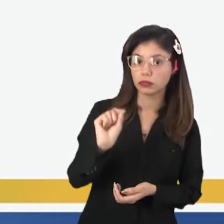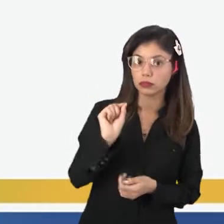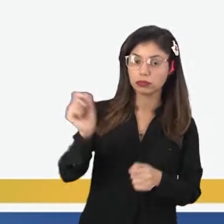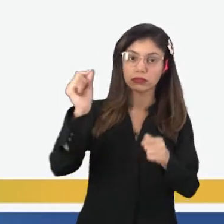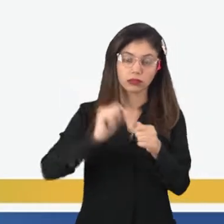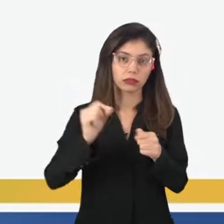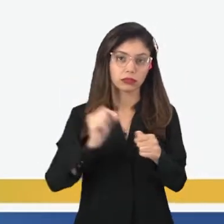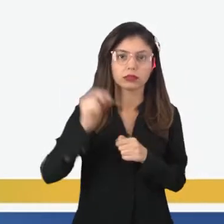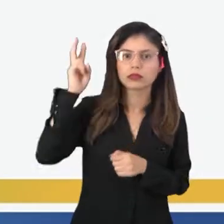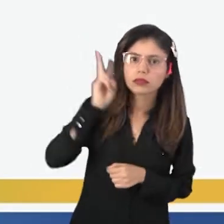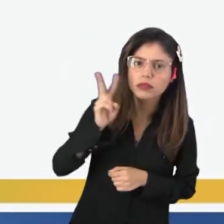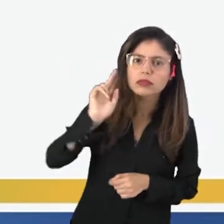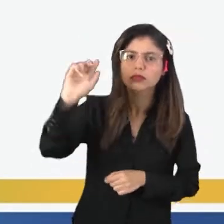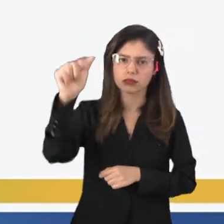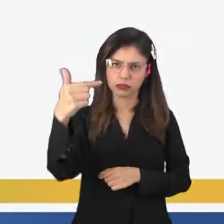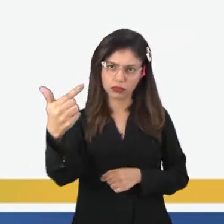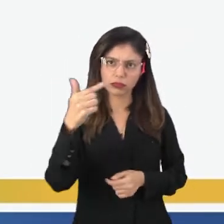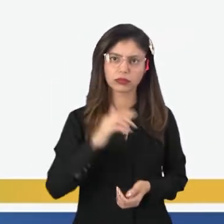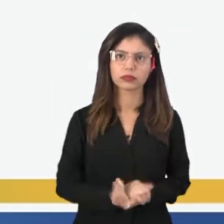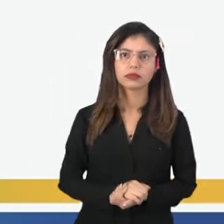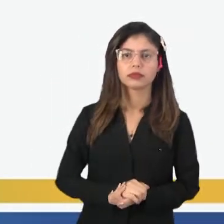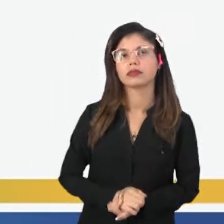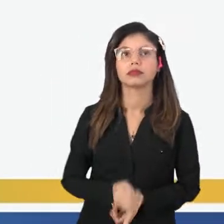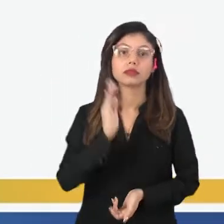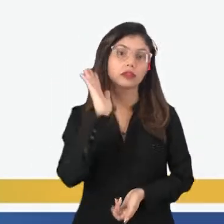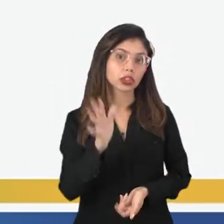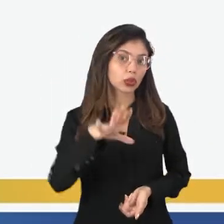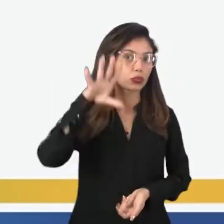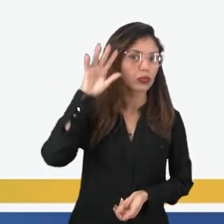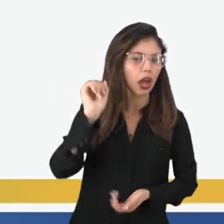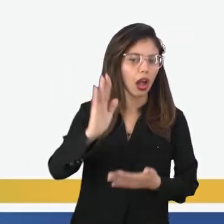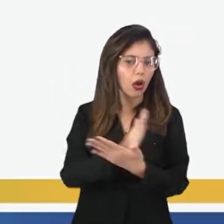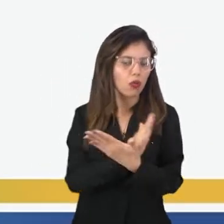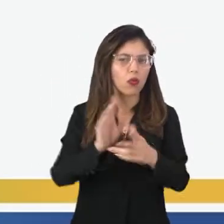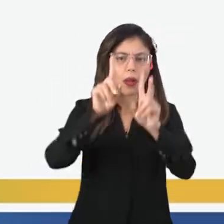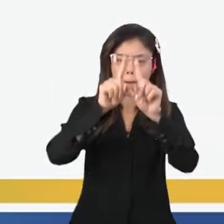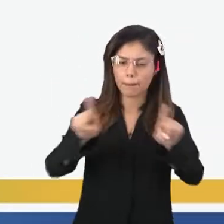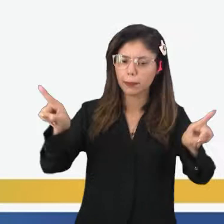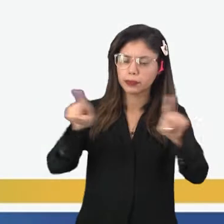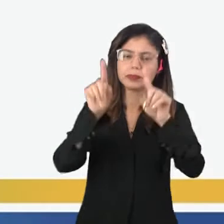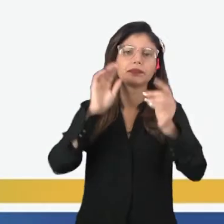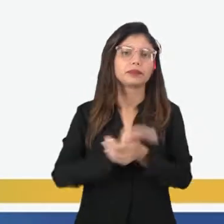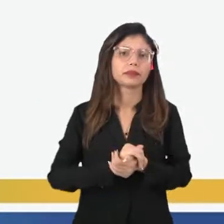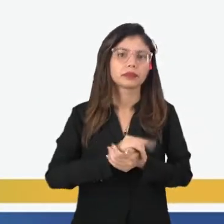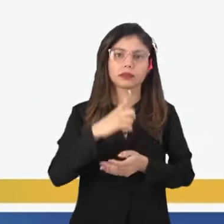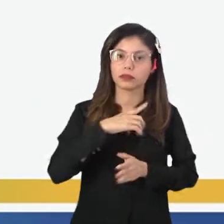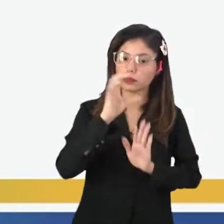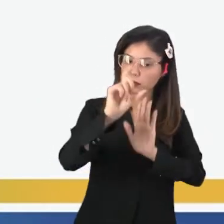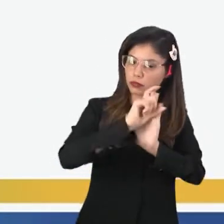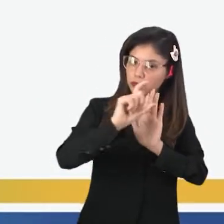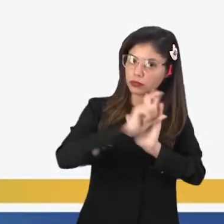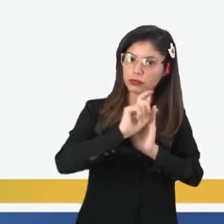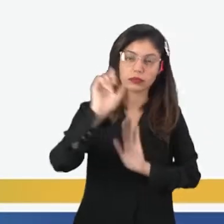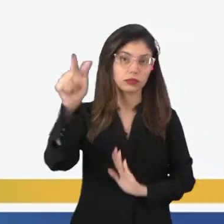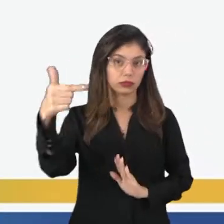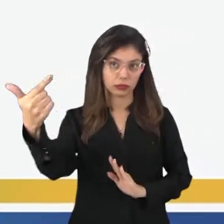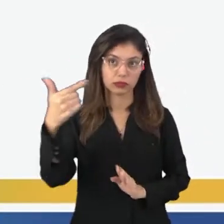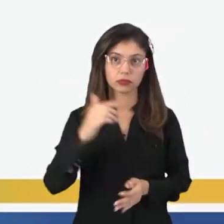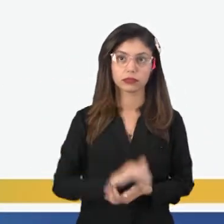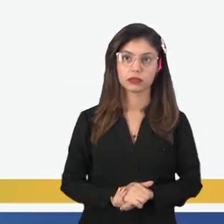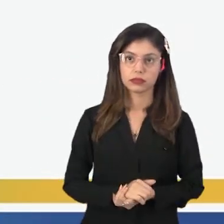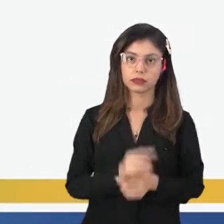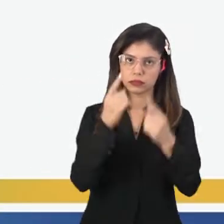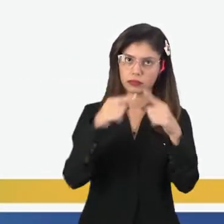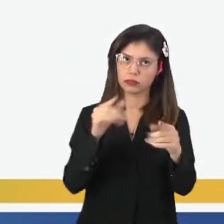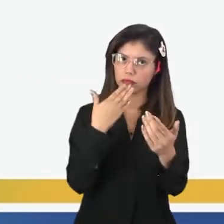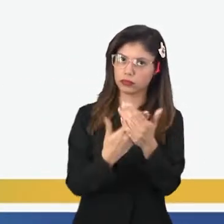fizeram você se lembrar de outro? Já ouviram alguma música que contém o trecho de outra?